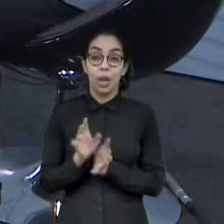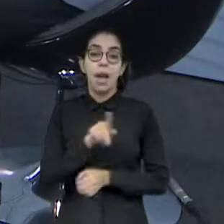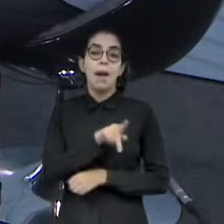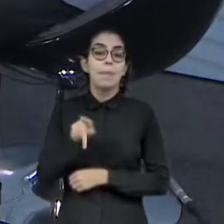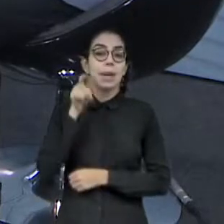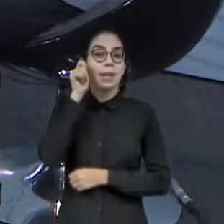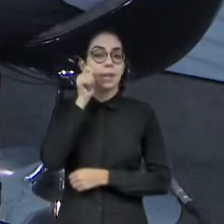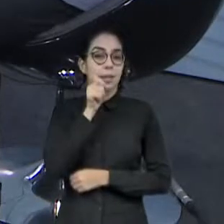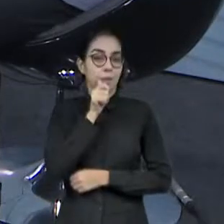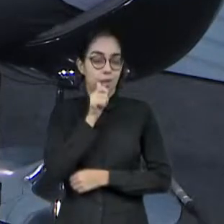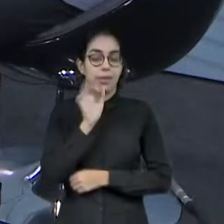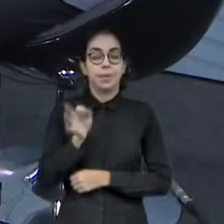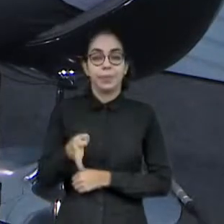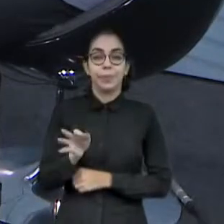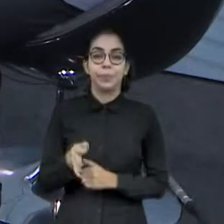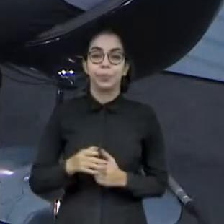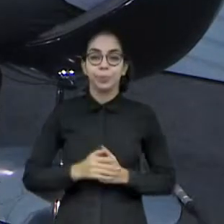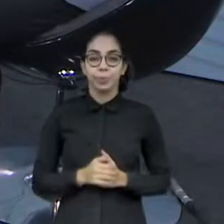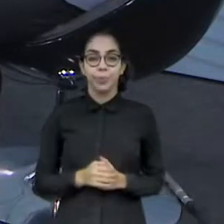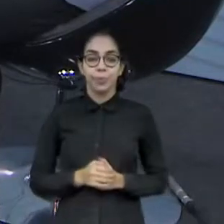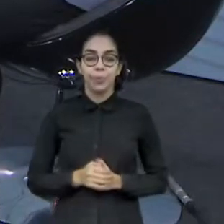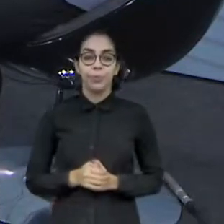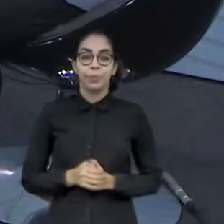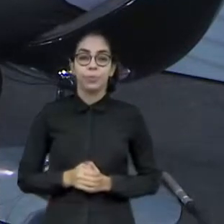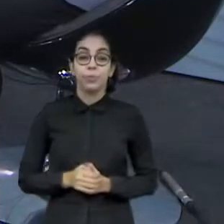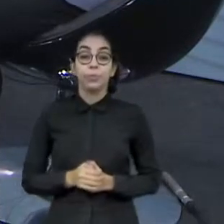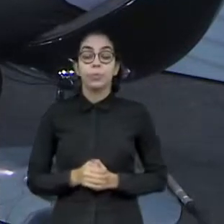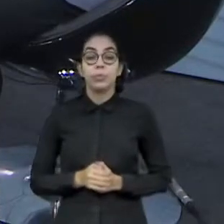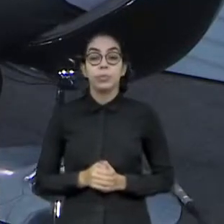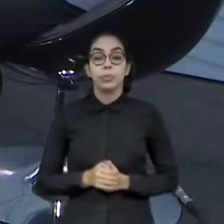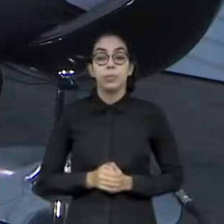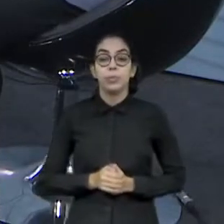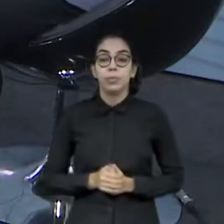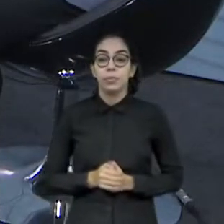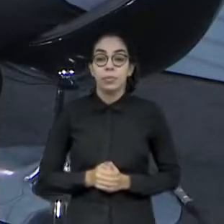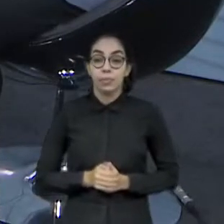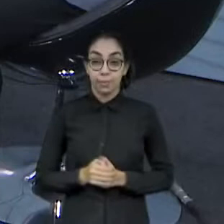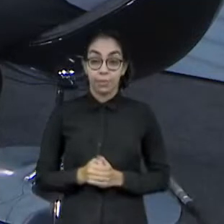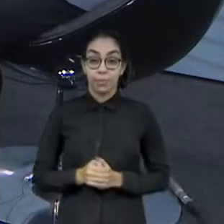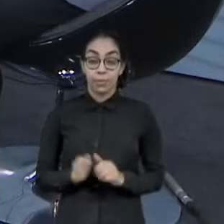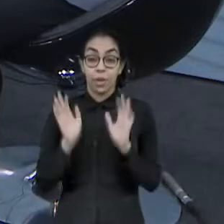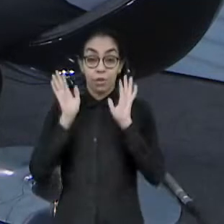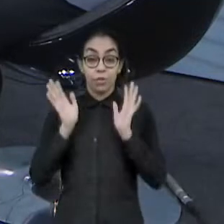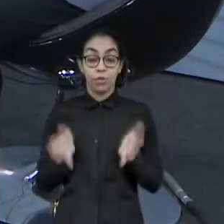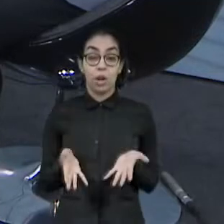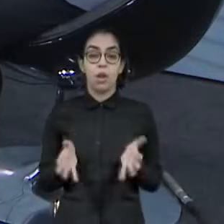aliás. É verdade. Muito bem. O Miguel e Lourdes, a Anistia Internacional